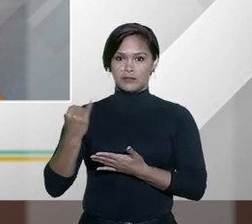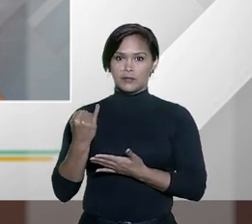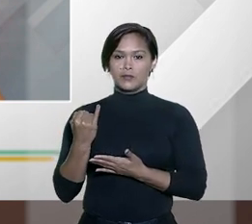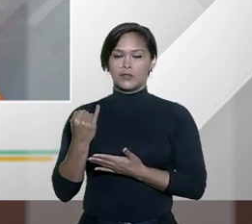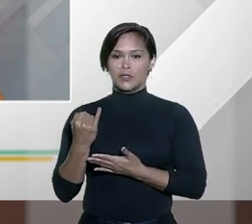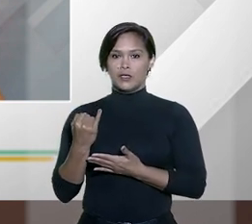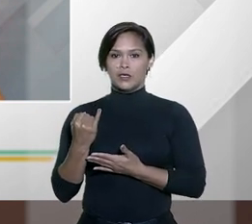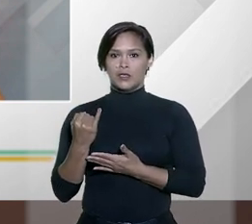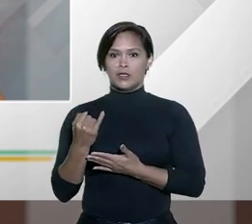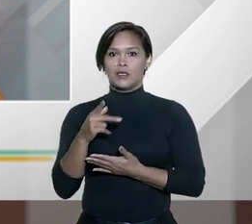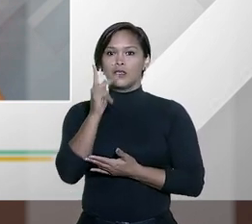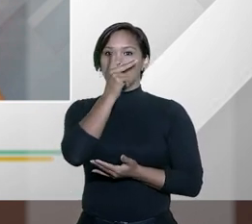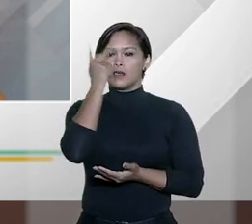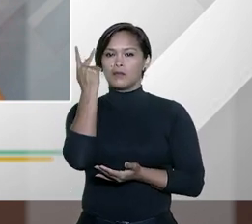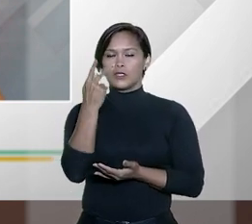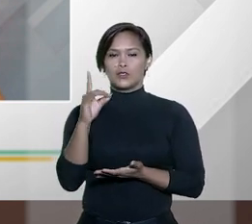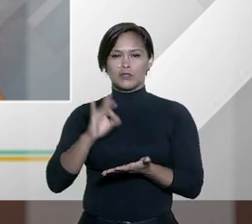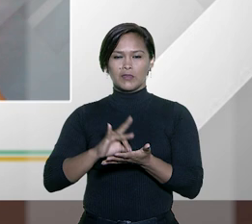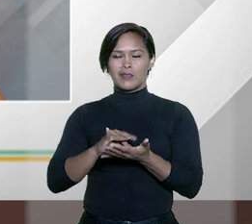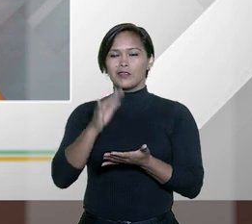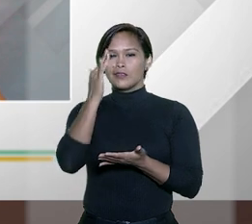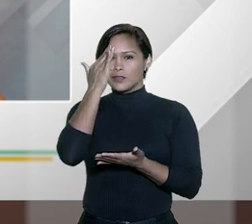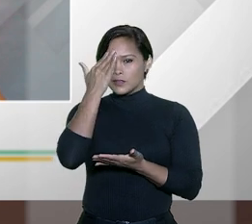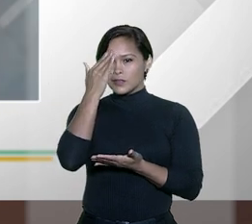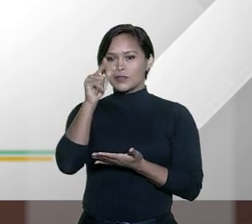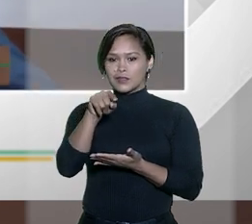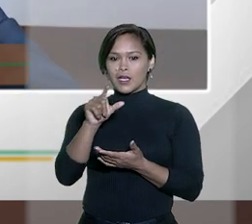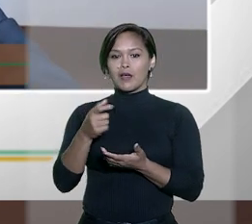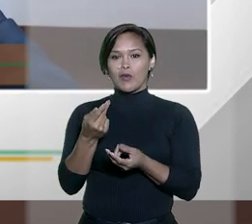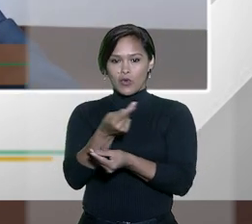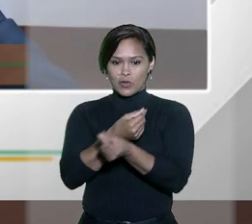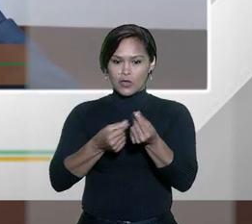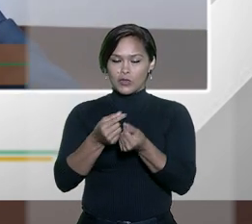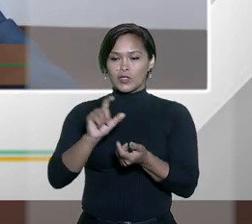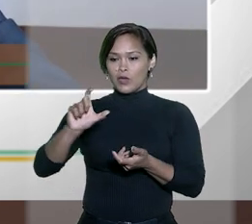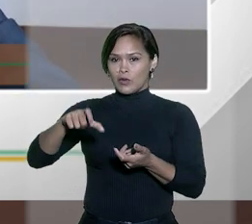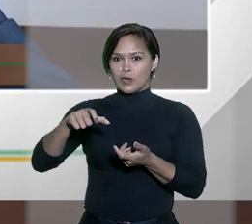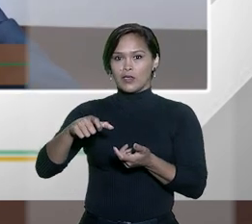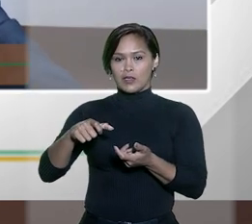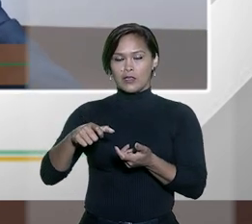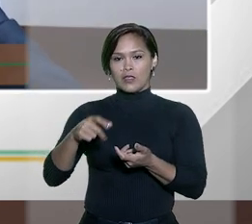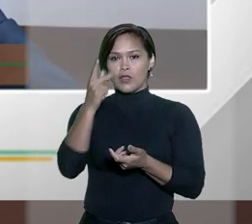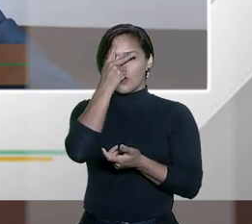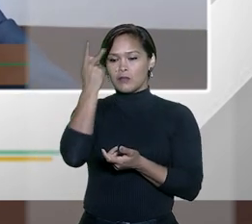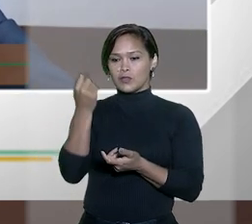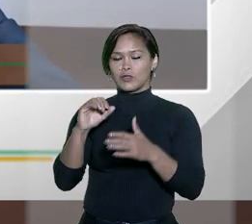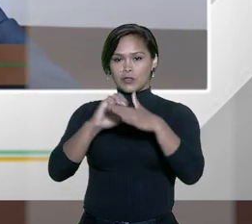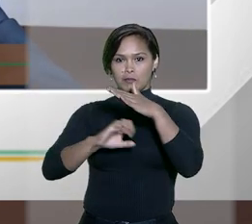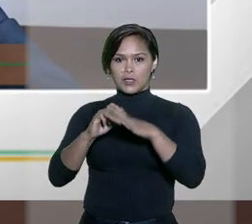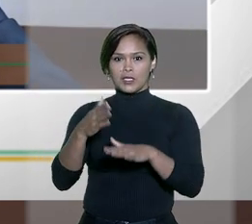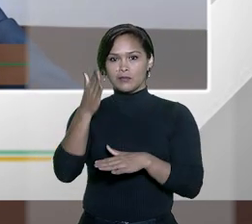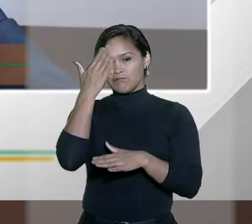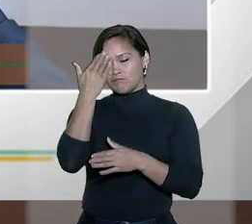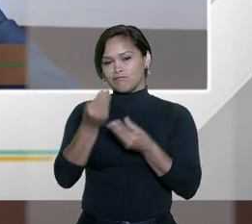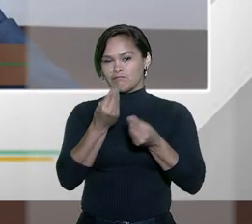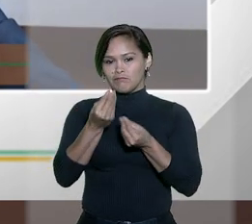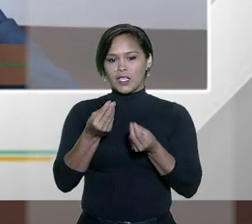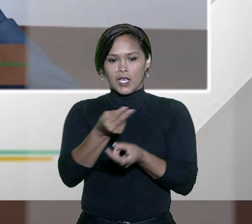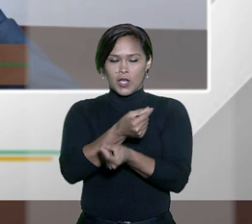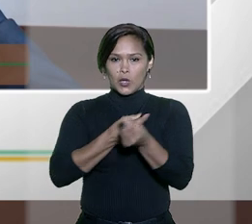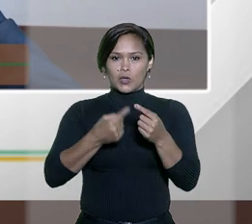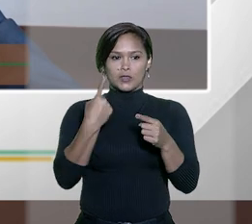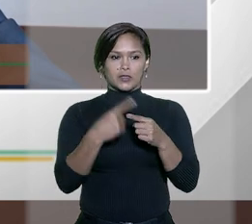importante que a pessoa realmente saiba com quem está negociando, o credor, né? A pessoa, a empresa, saiba com quem está